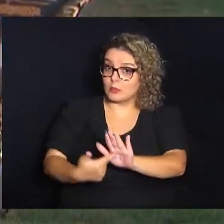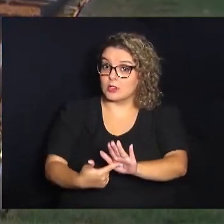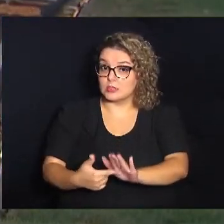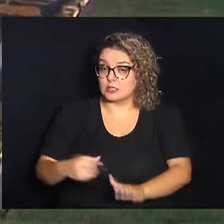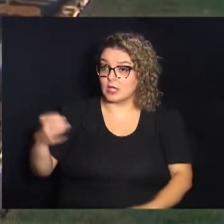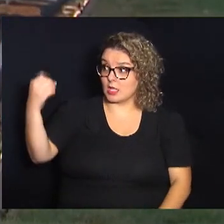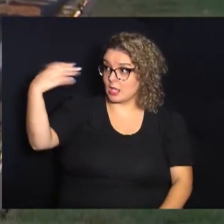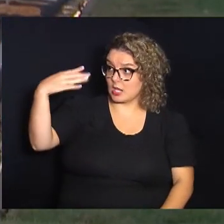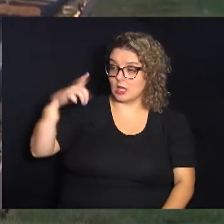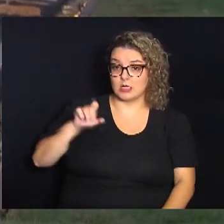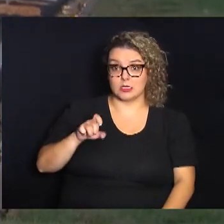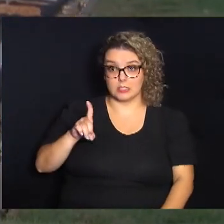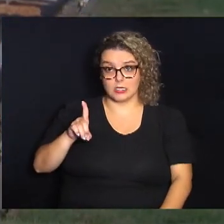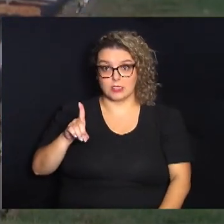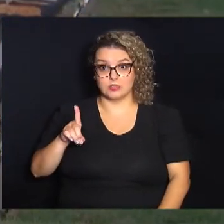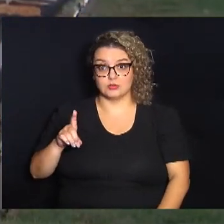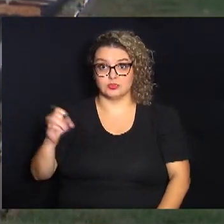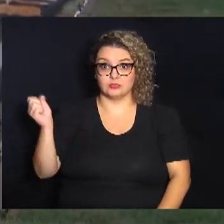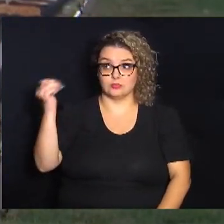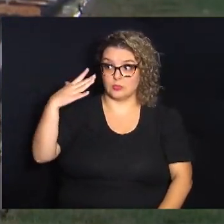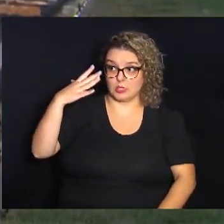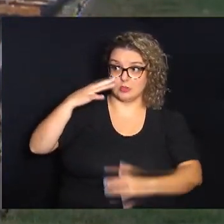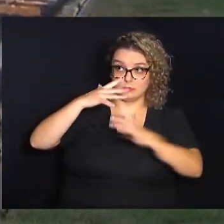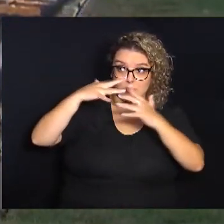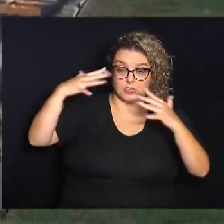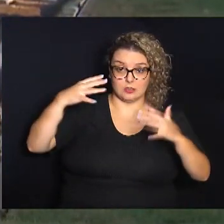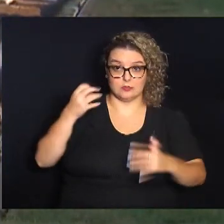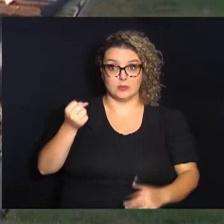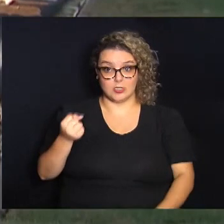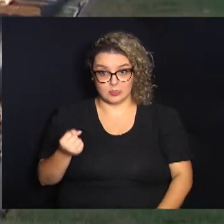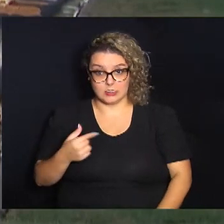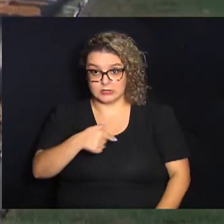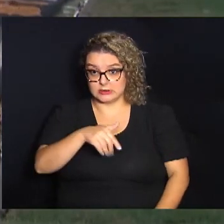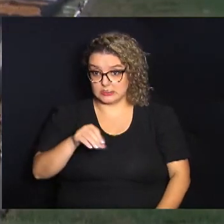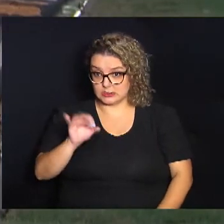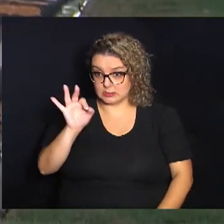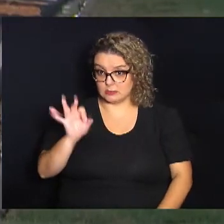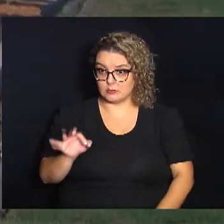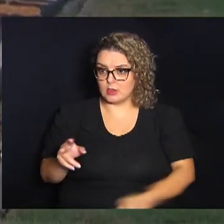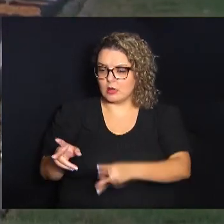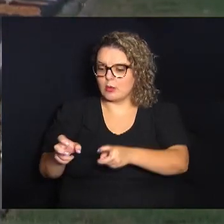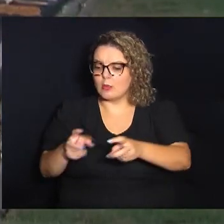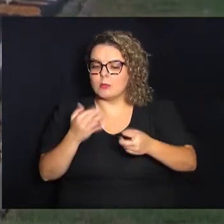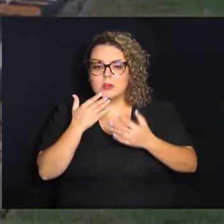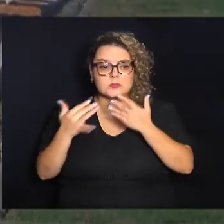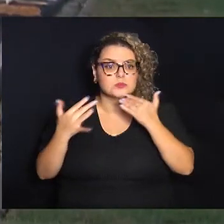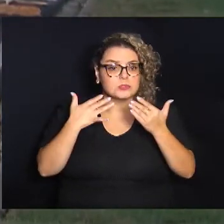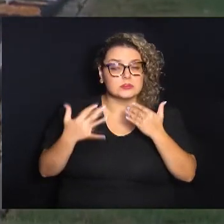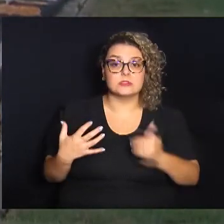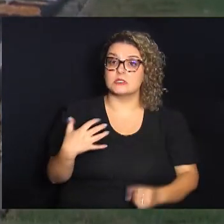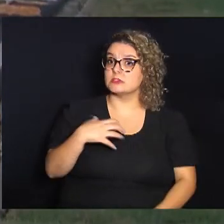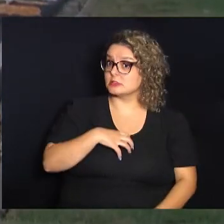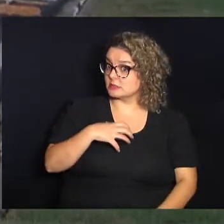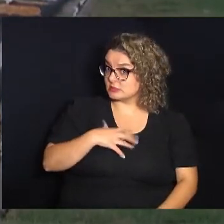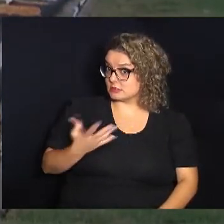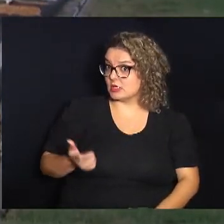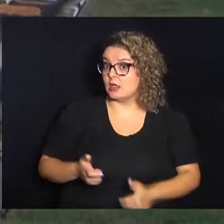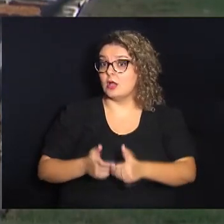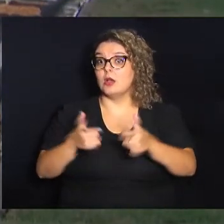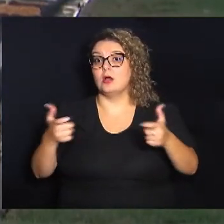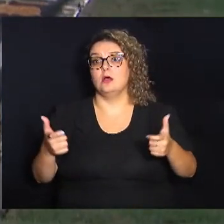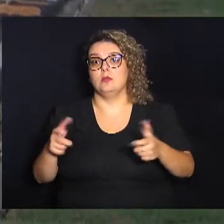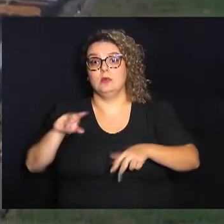LED emitem uma luz branca com índice de 70% de percepção das cores. Desta forma, aumenta a